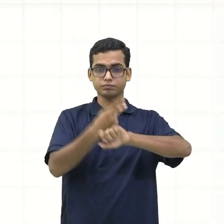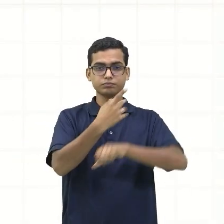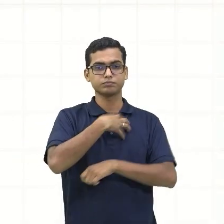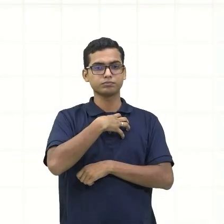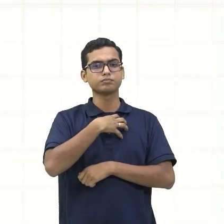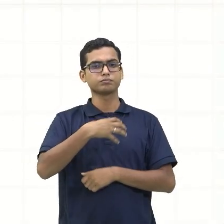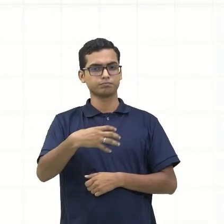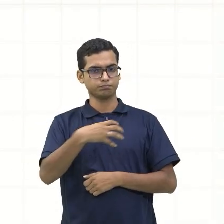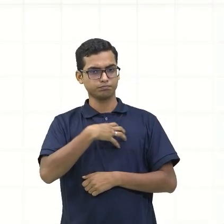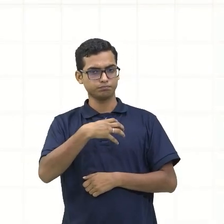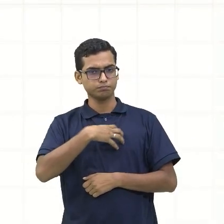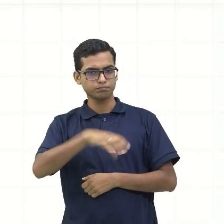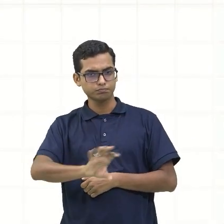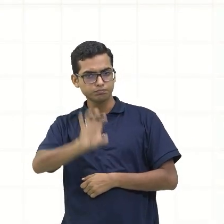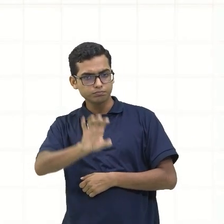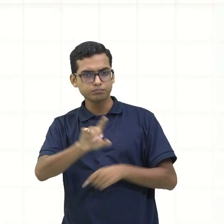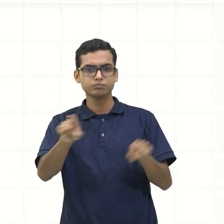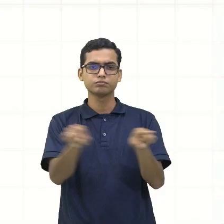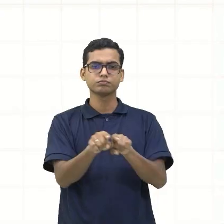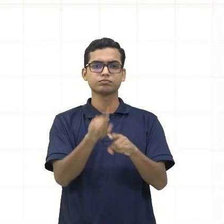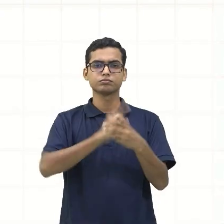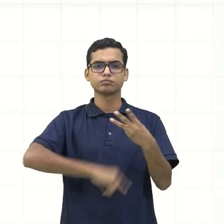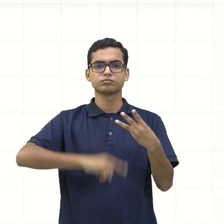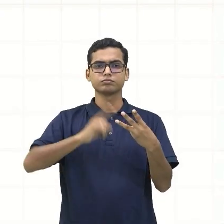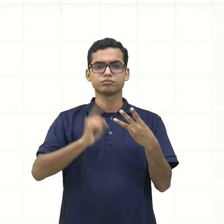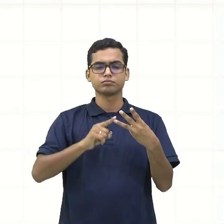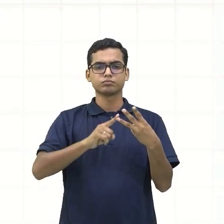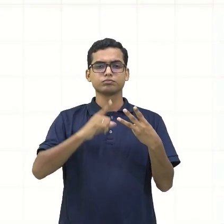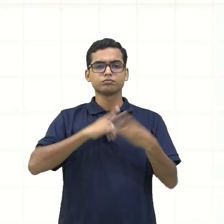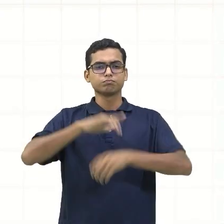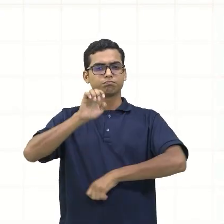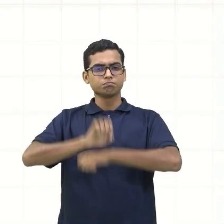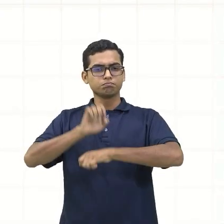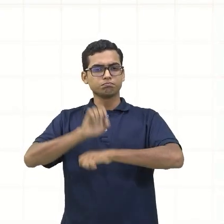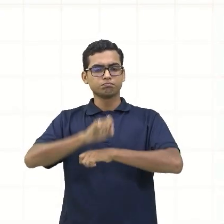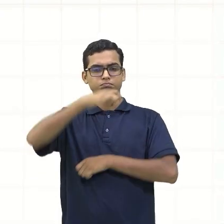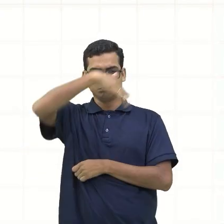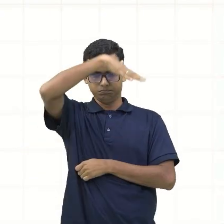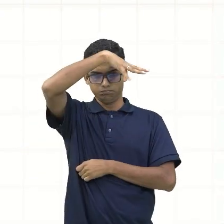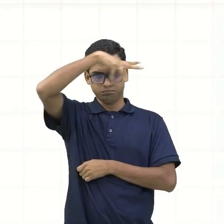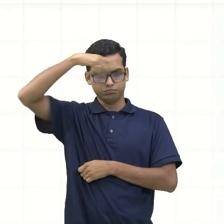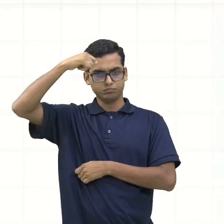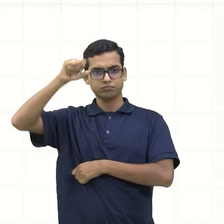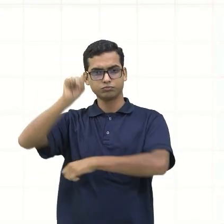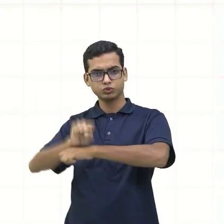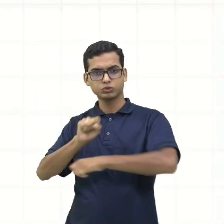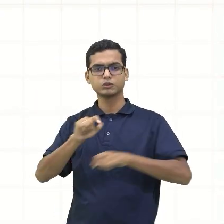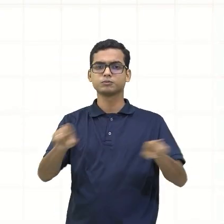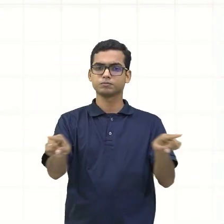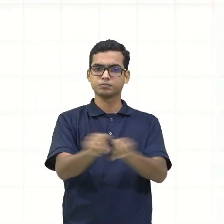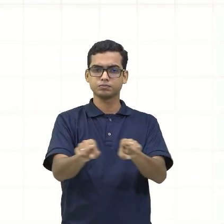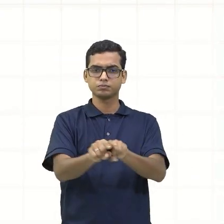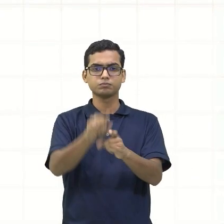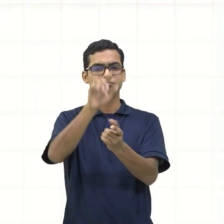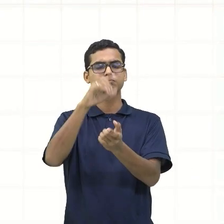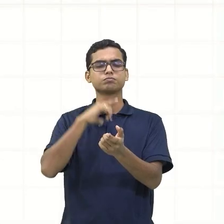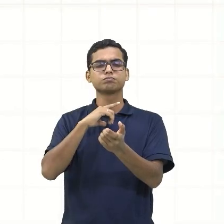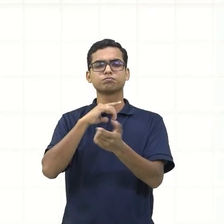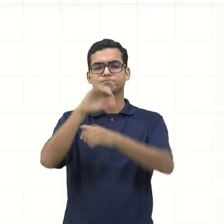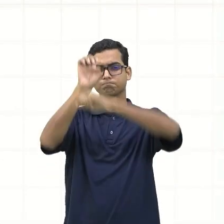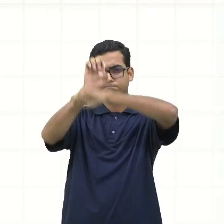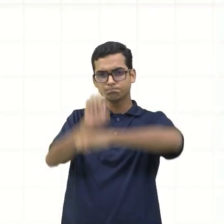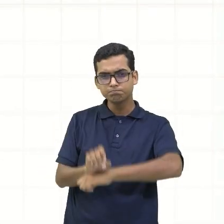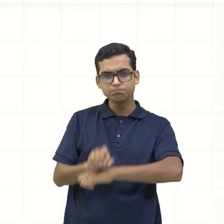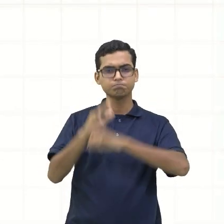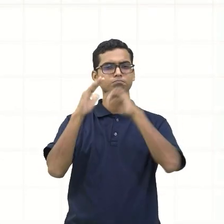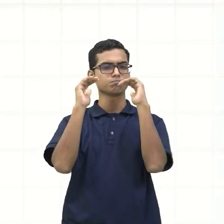estado da Bahia, Mato Grosso, e aí a gente observa em ordem decrescente os estados